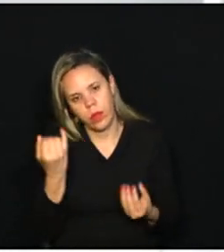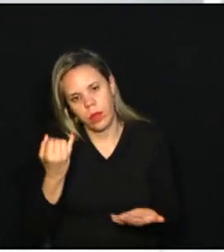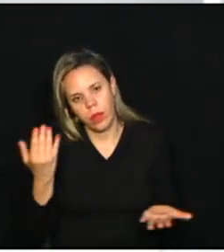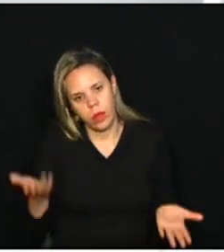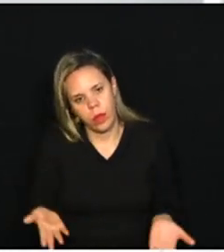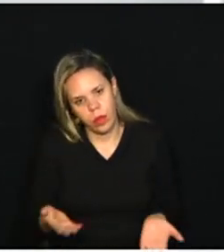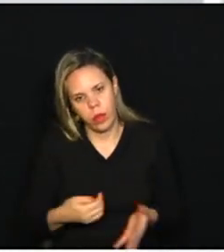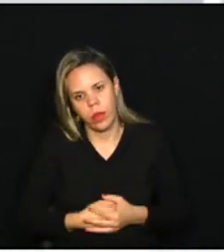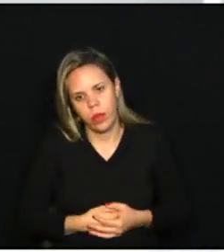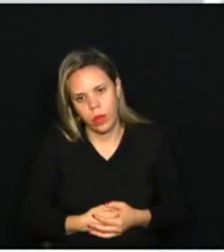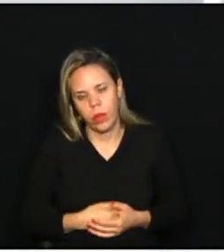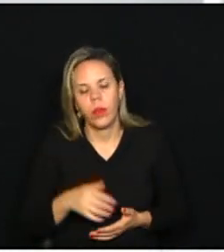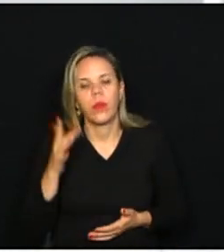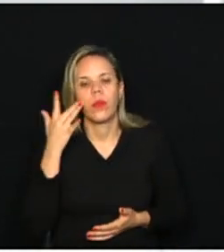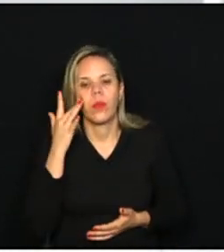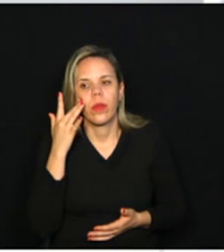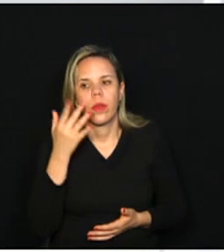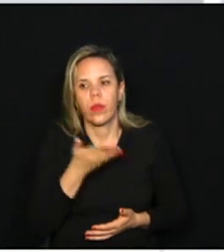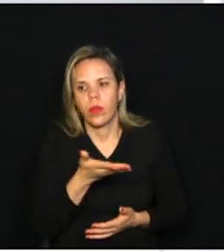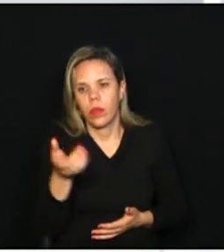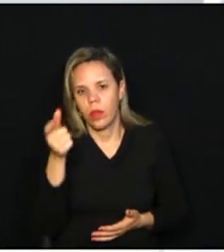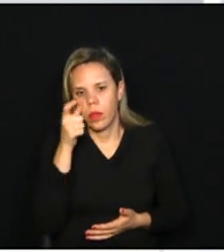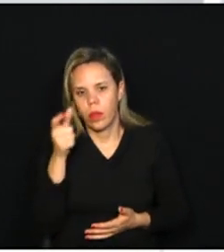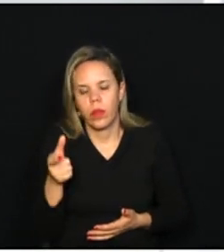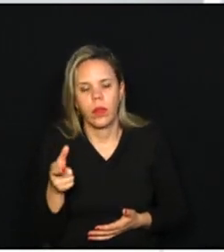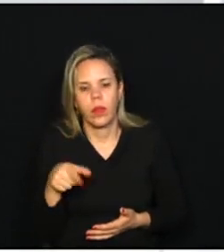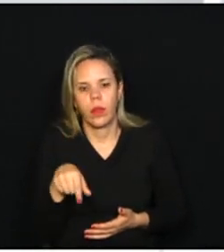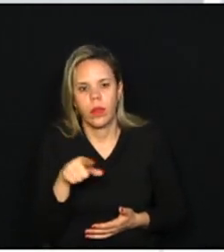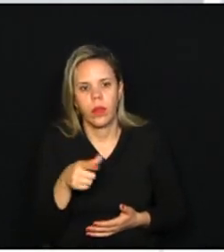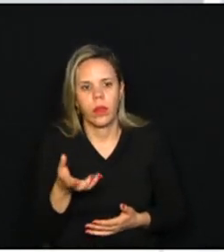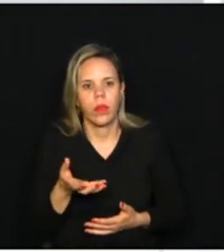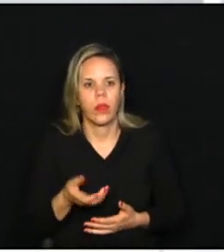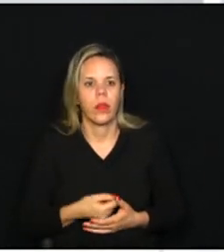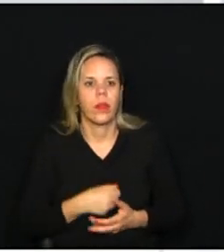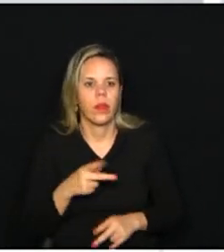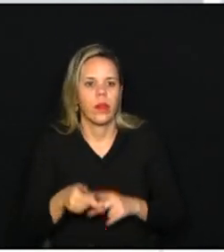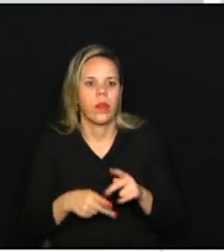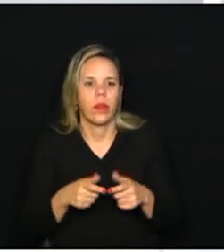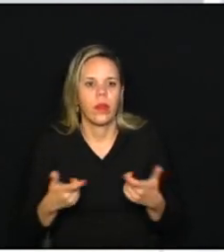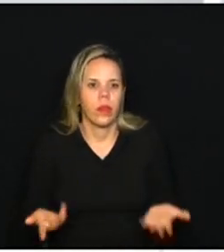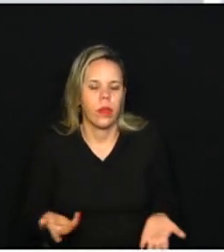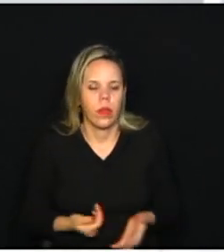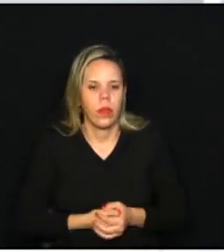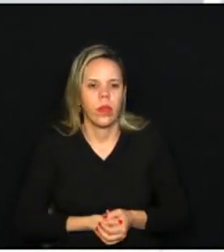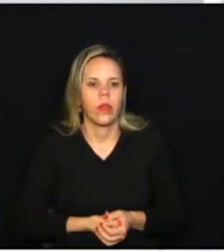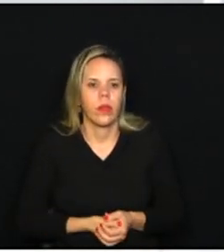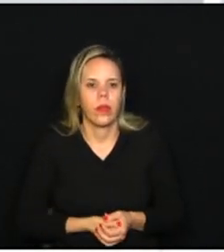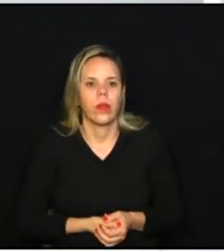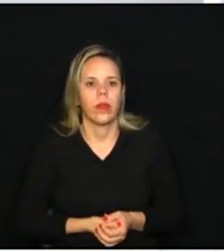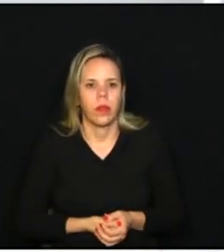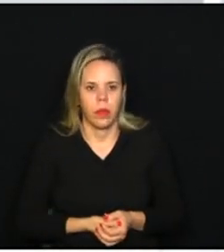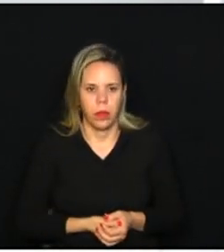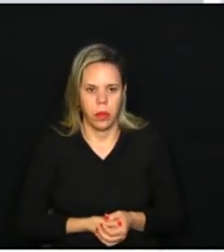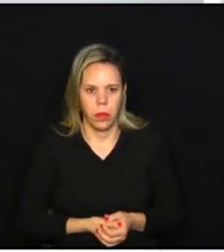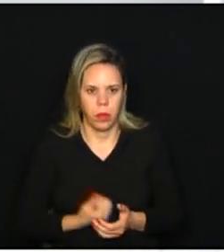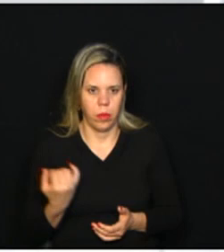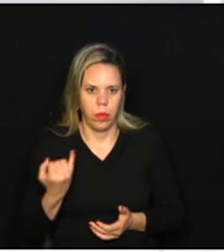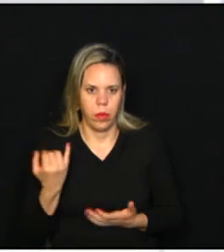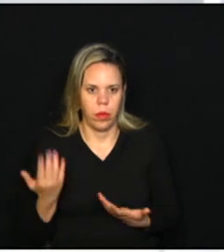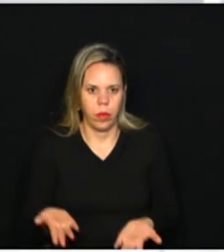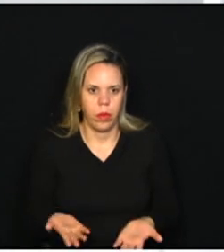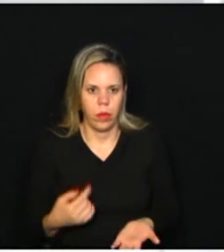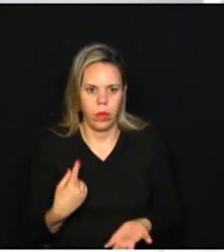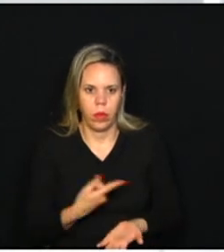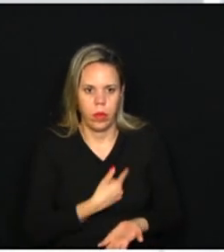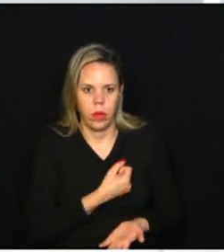importante. Eu acho que vocês viram aí, se vocês quiserem ver populacionalmente, vocês vão ver que é bem importante o